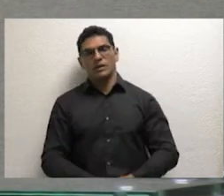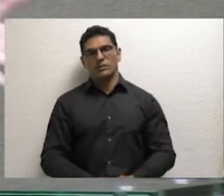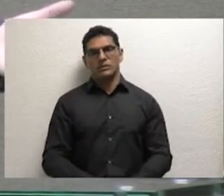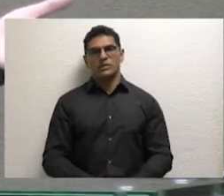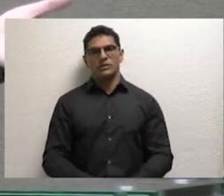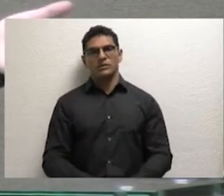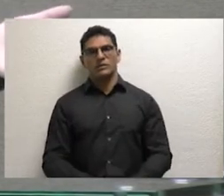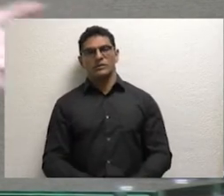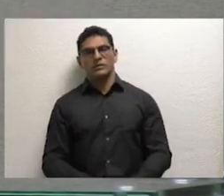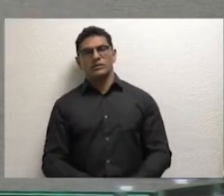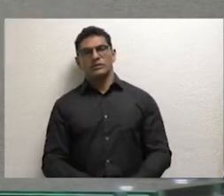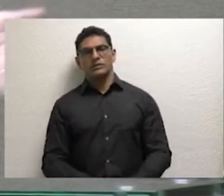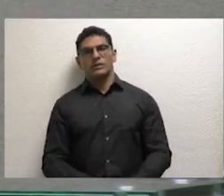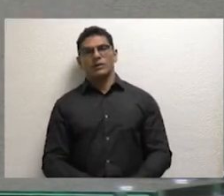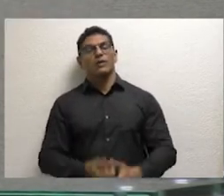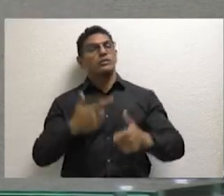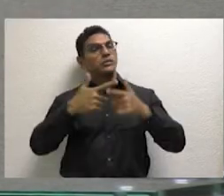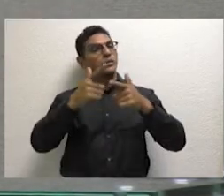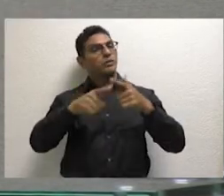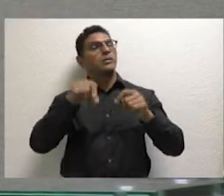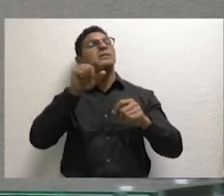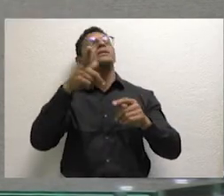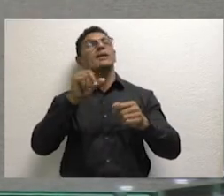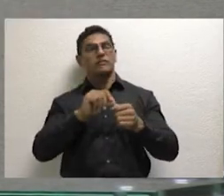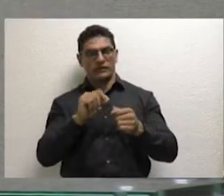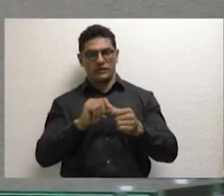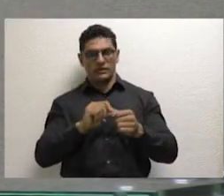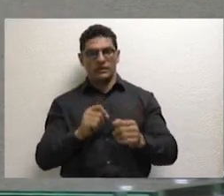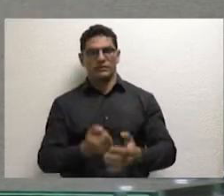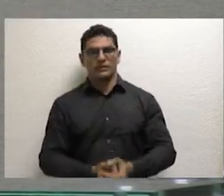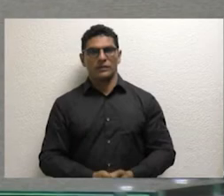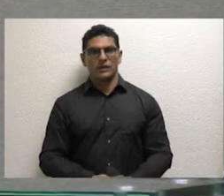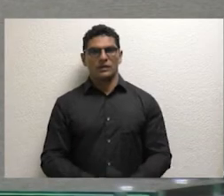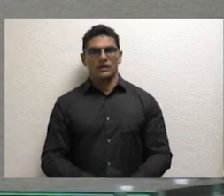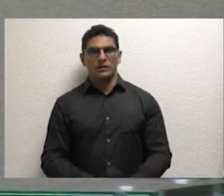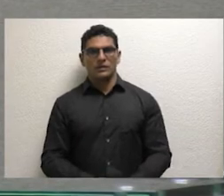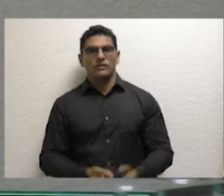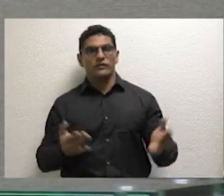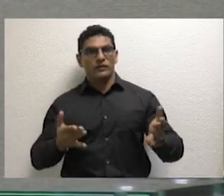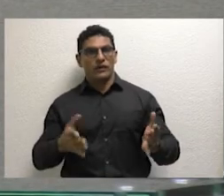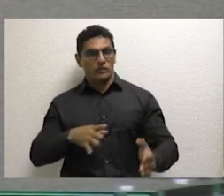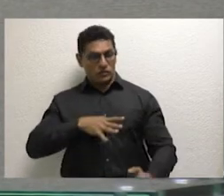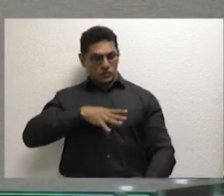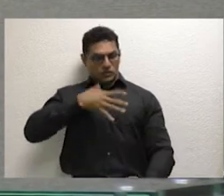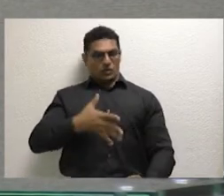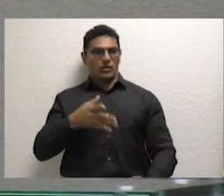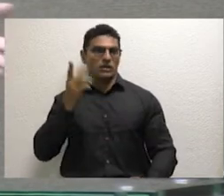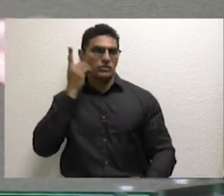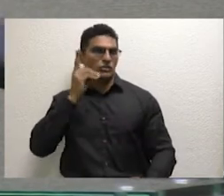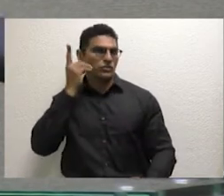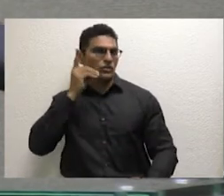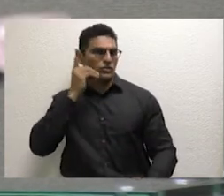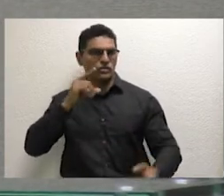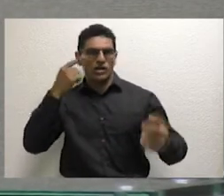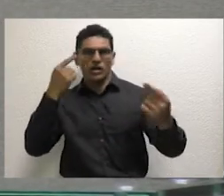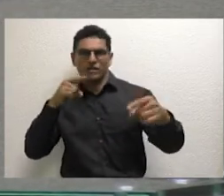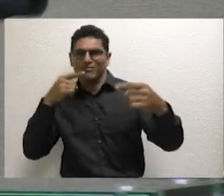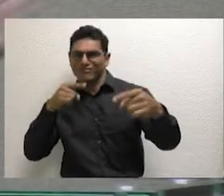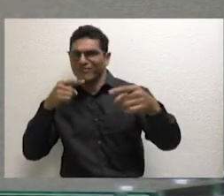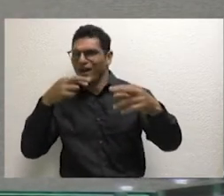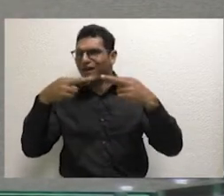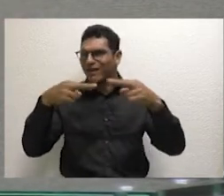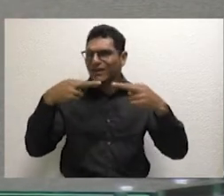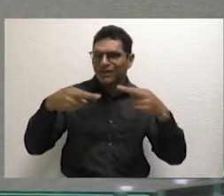arbitrariedades quem é que vai fazer se nós não tivermos a coragem de todo dia denunciar aqui que estão